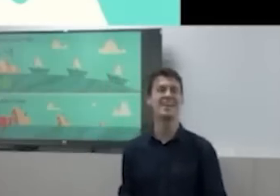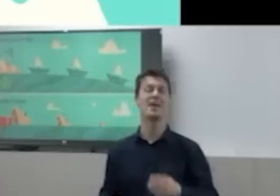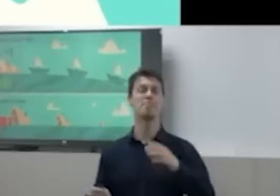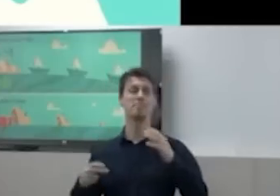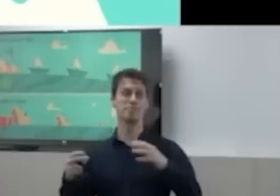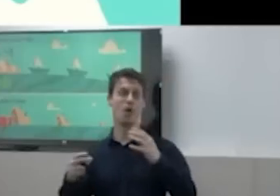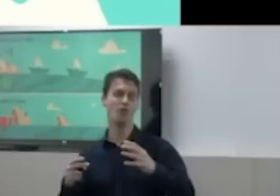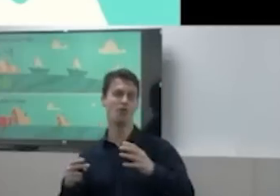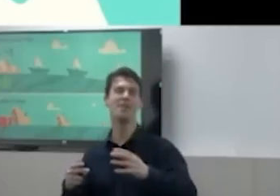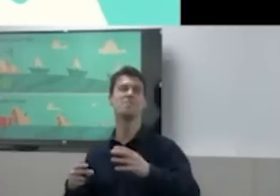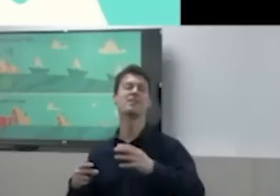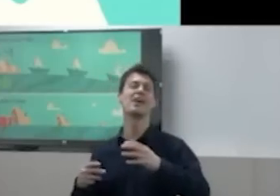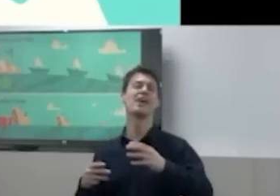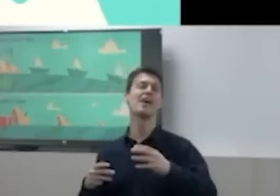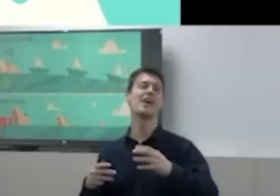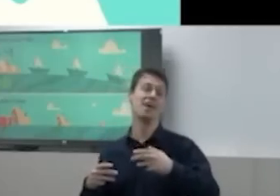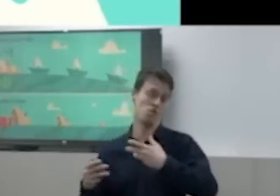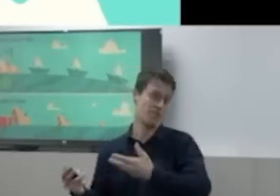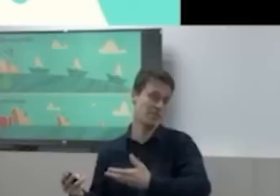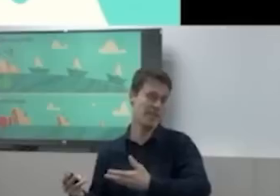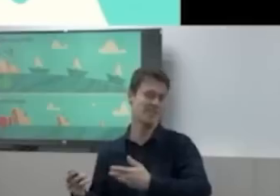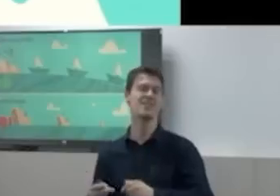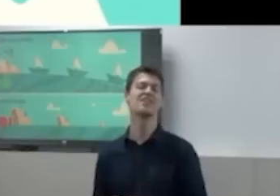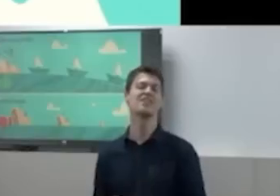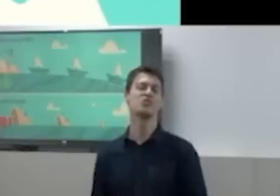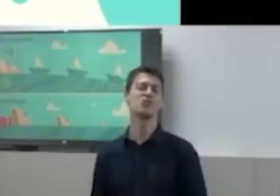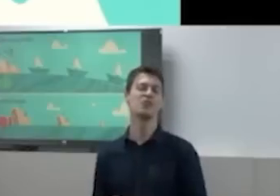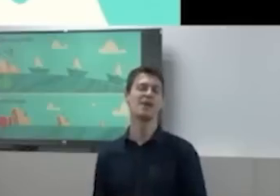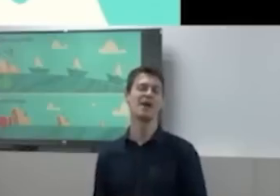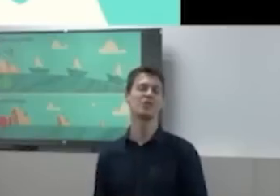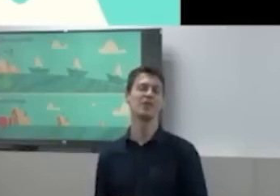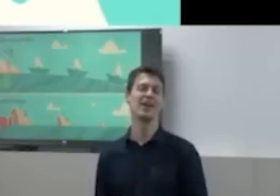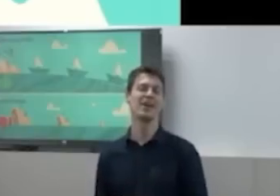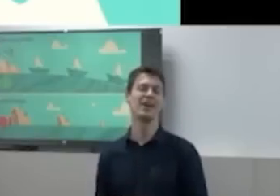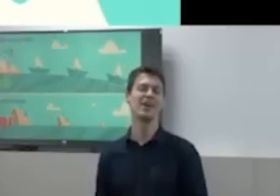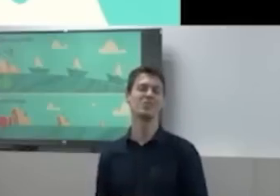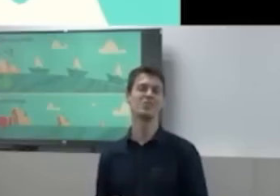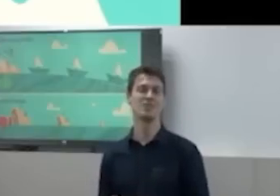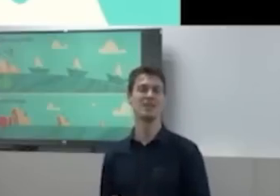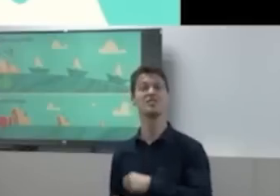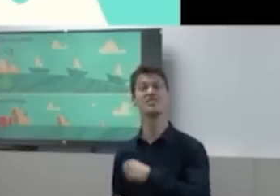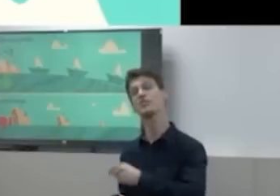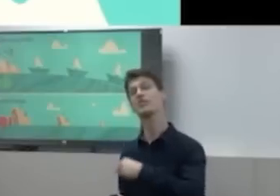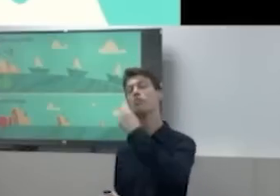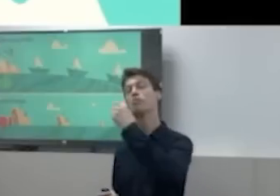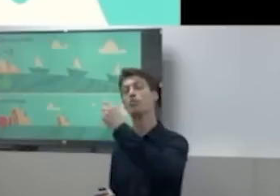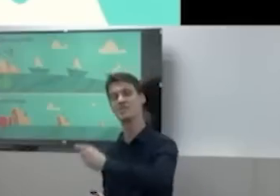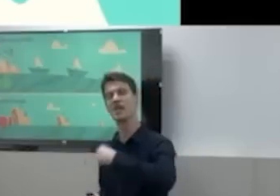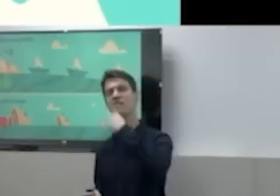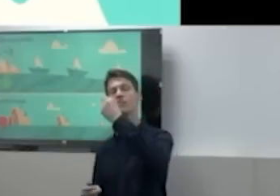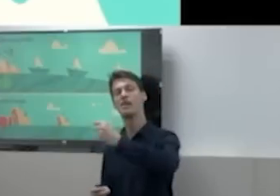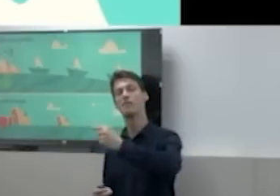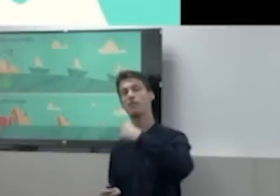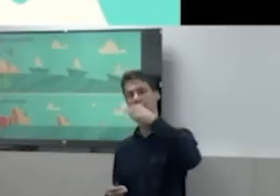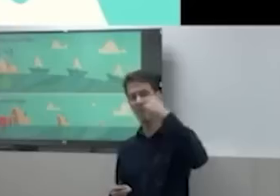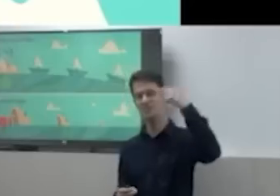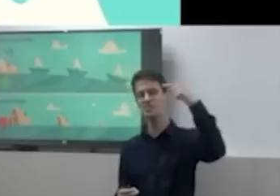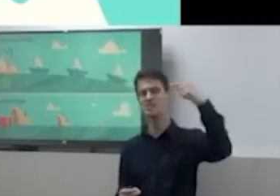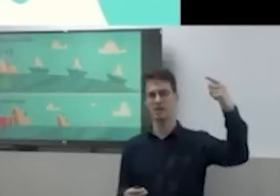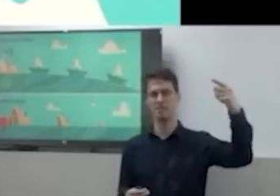imagens, né? Prova, é uma evidência do formato do nosso planeta. Então vocês viram que eu